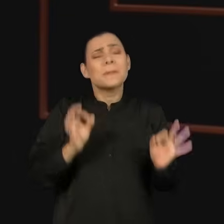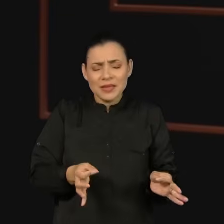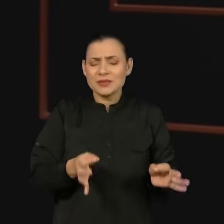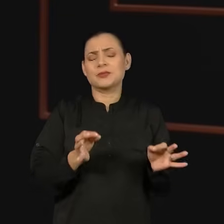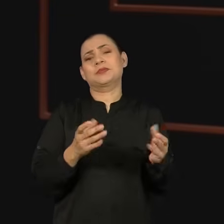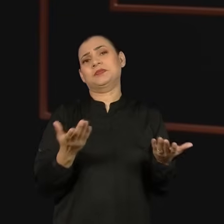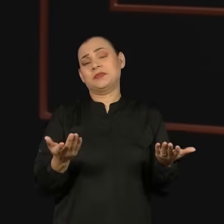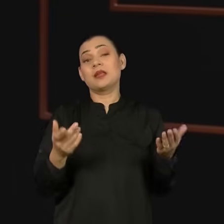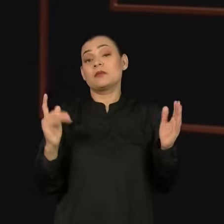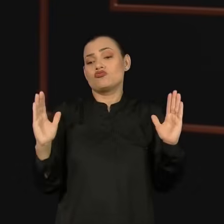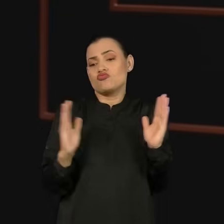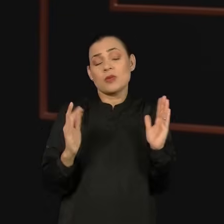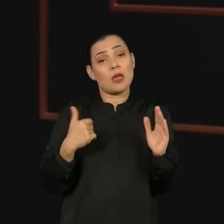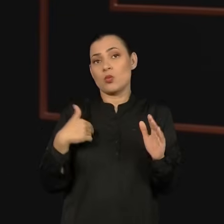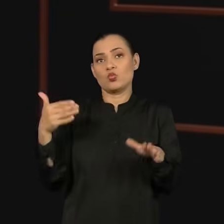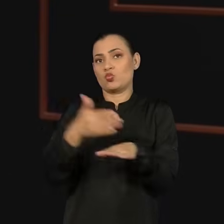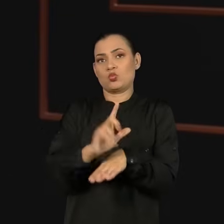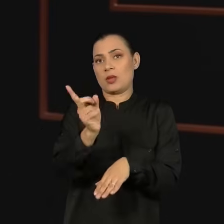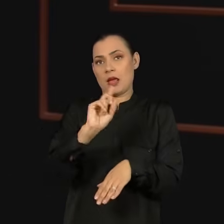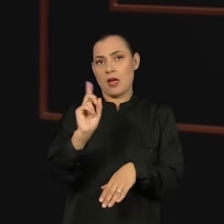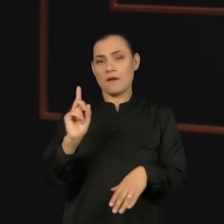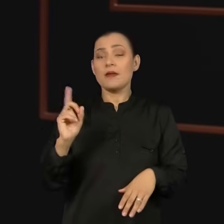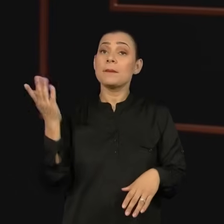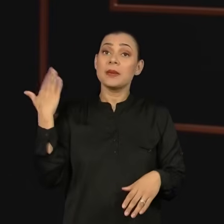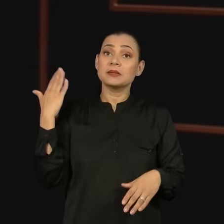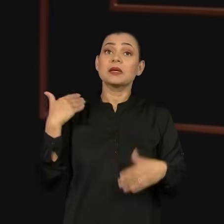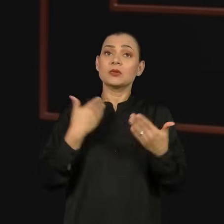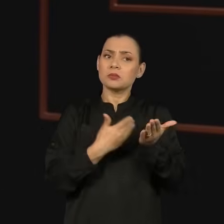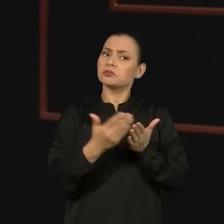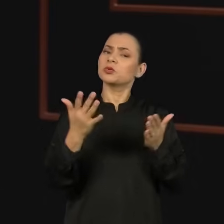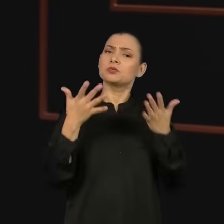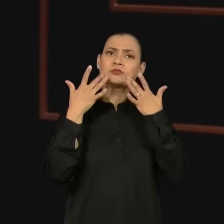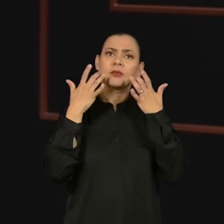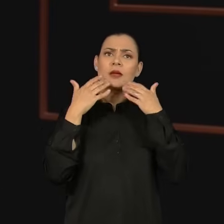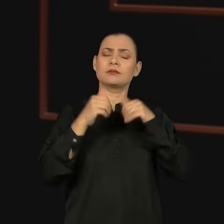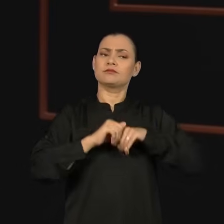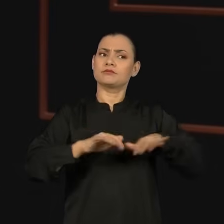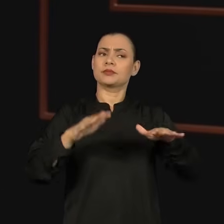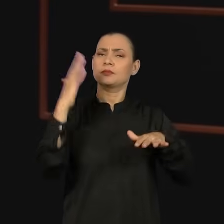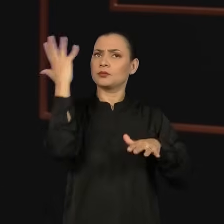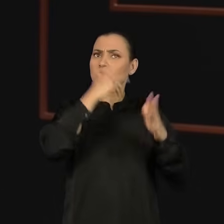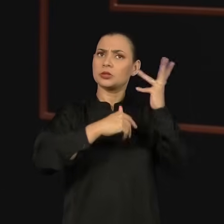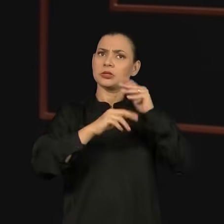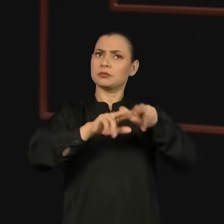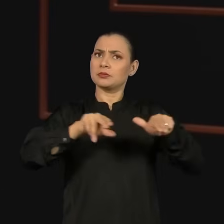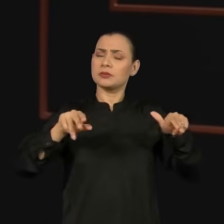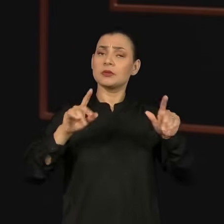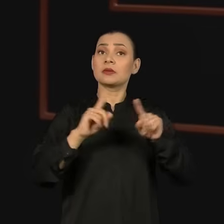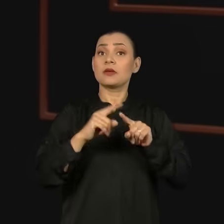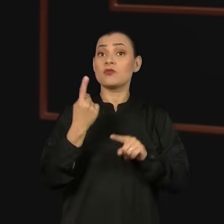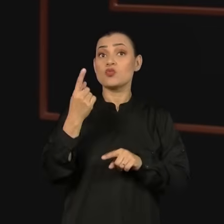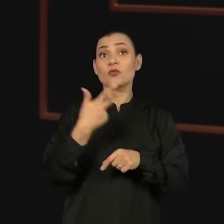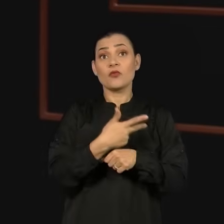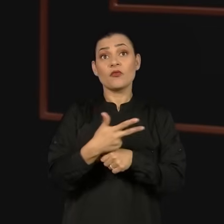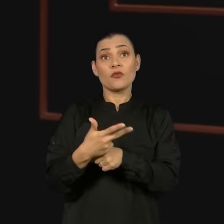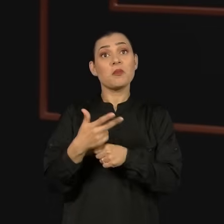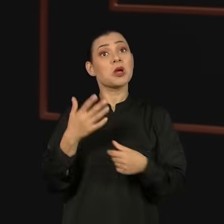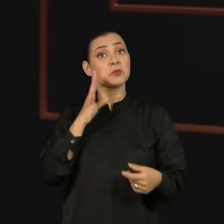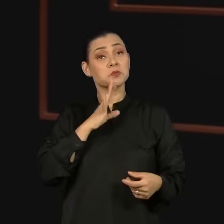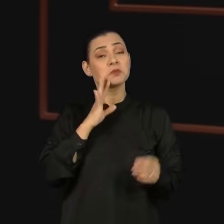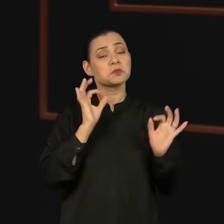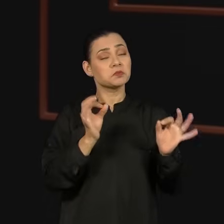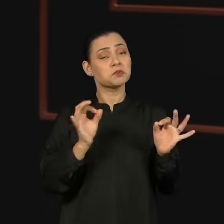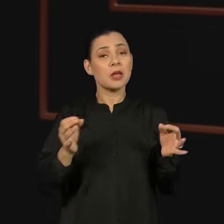E aí eu não estava ainda. Eles fizeram lá espetáculos muito bonitos e teve um até que foi filmado.